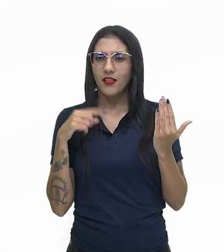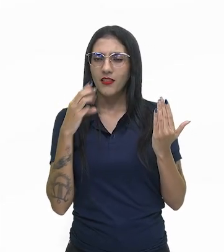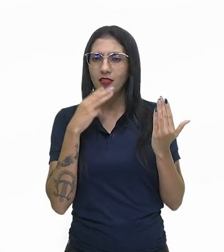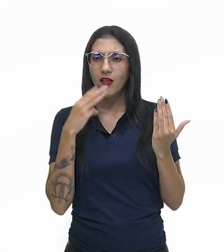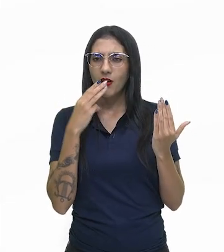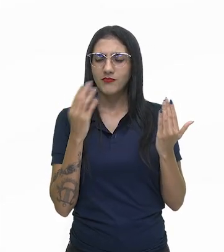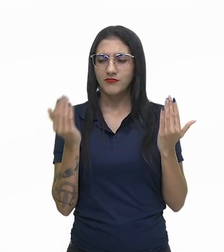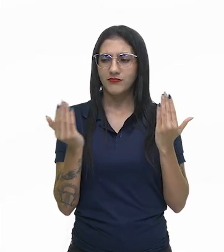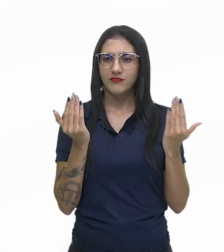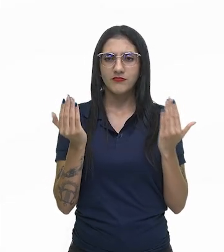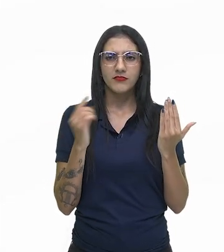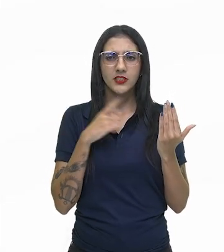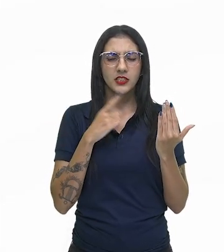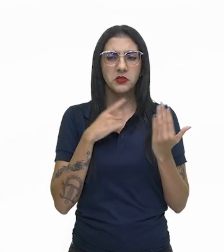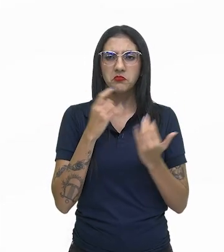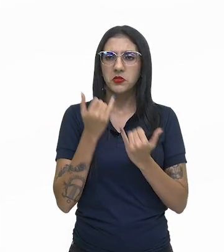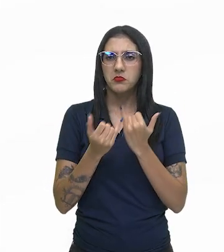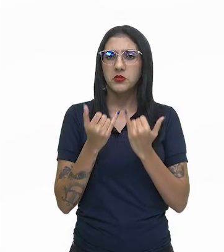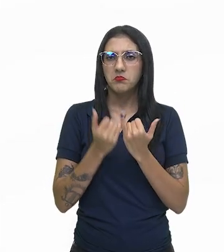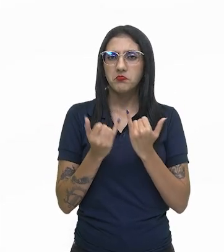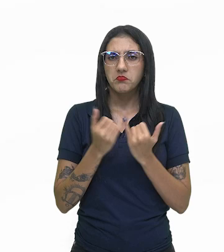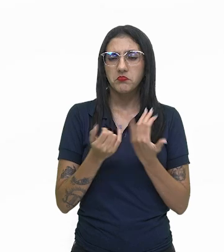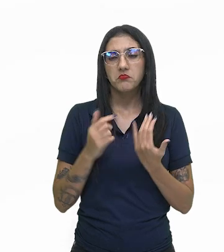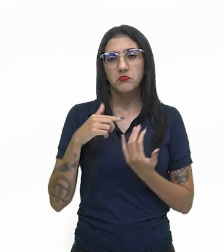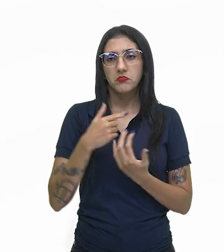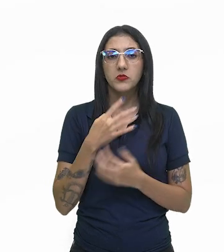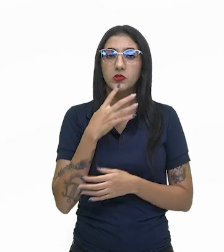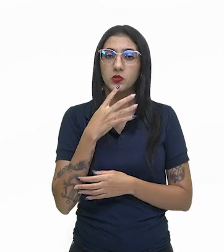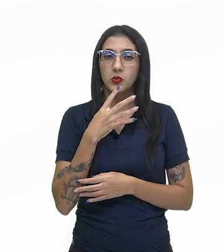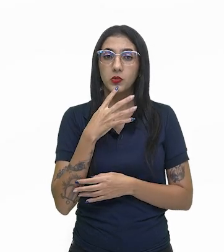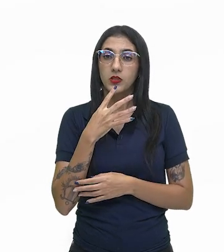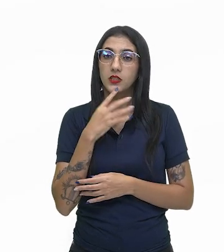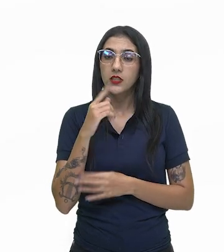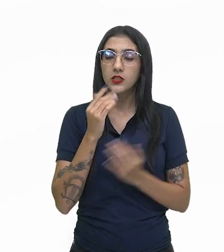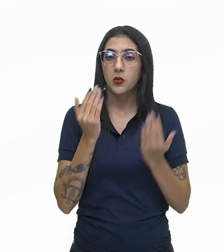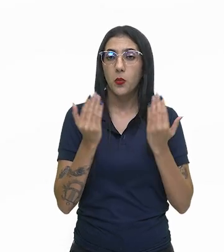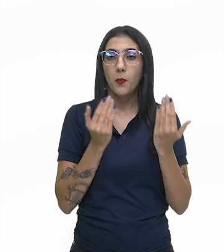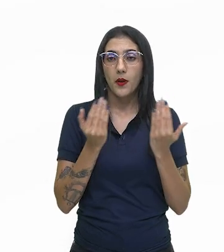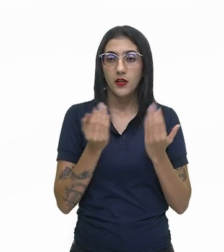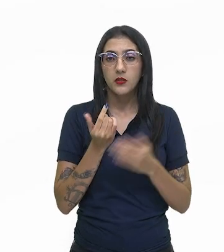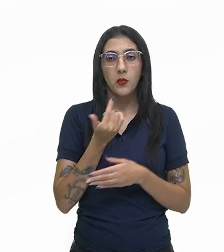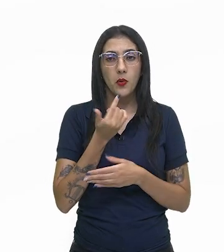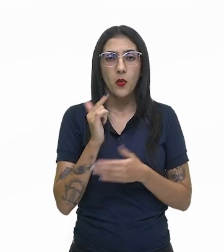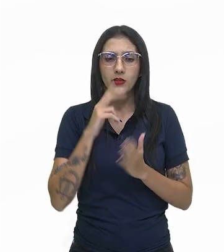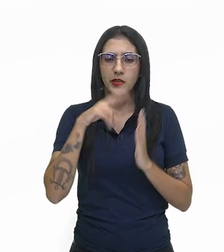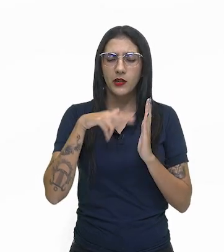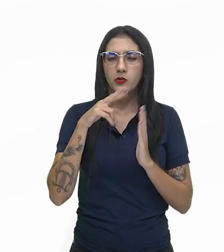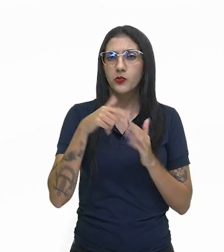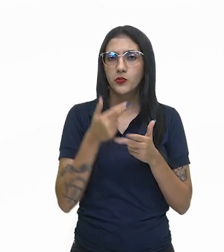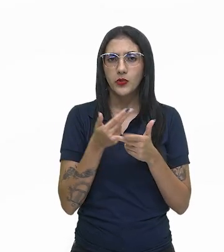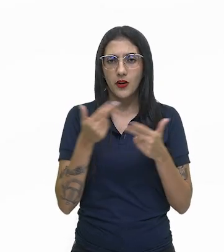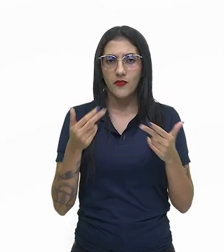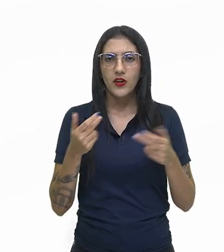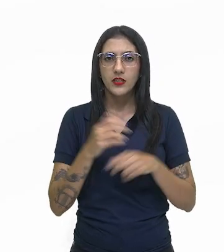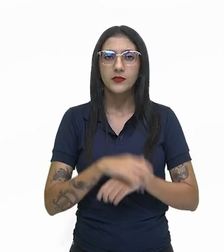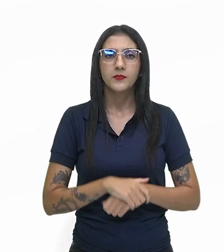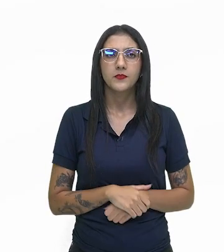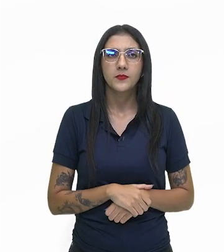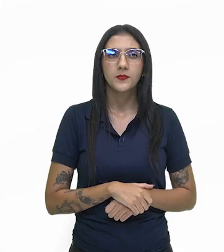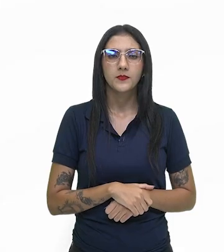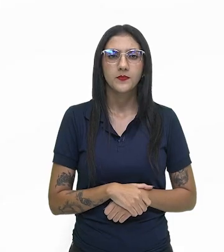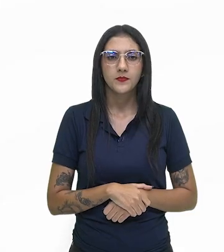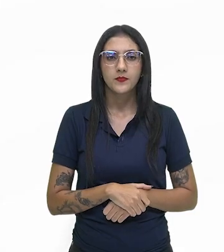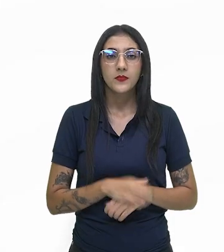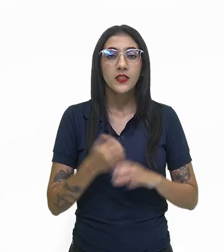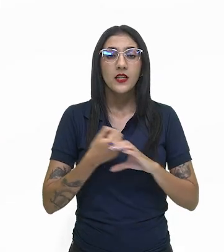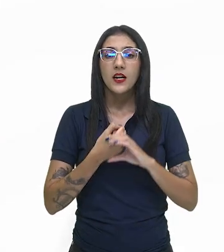um panetone, como a gente encontra essas comparações em outros livros. Características do modelo